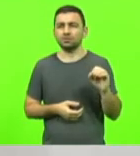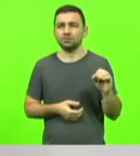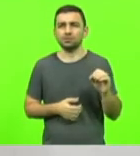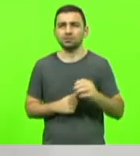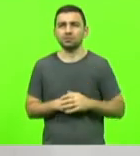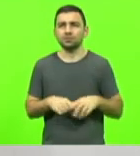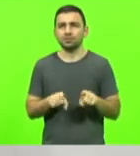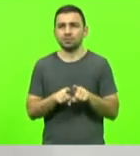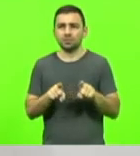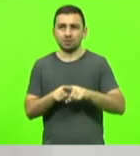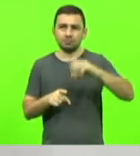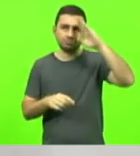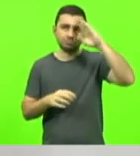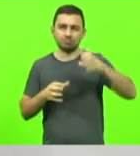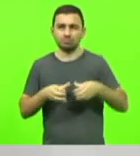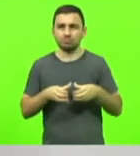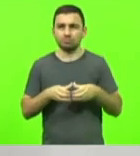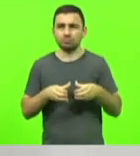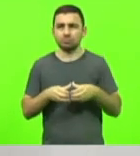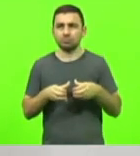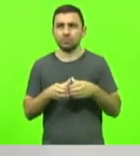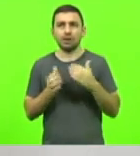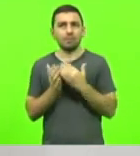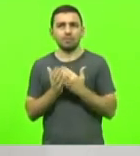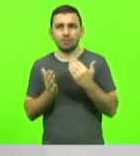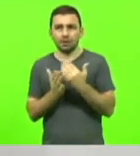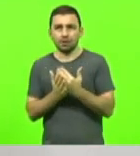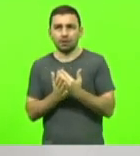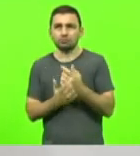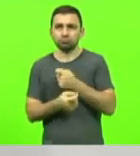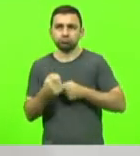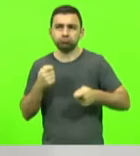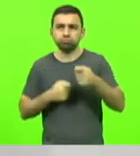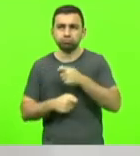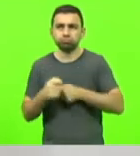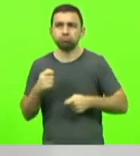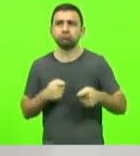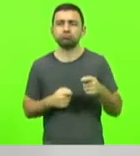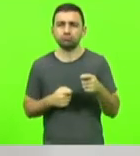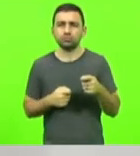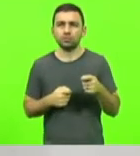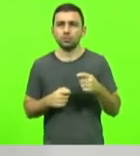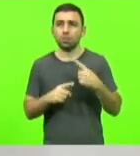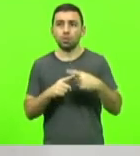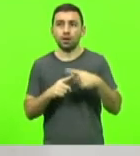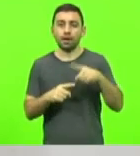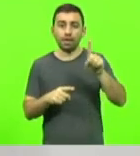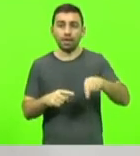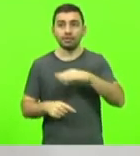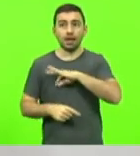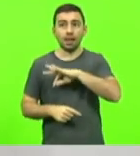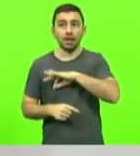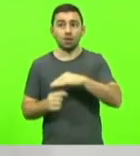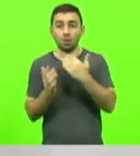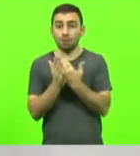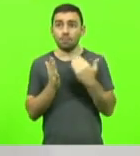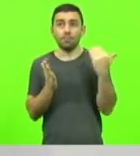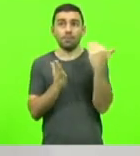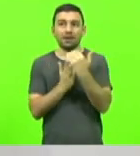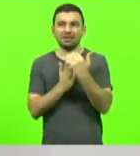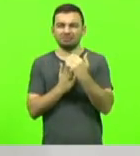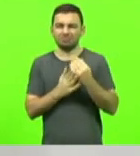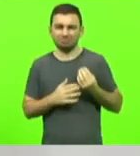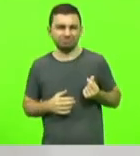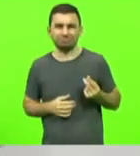se armassem financeiramente, e hoje ainda colhem os frutos disso, porque são os maiores salários, e salários